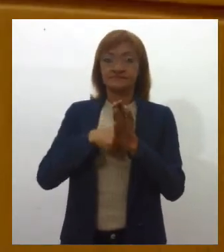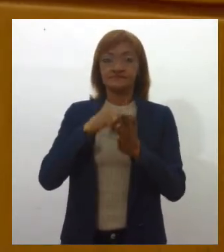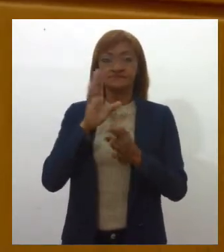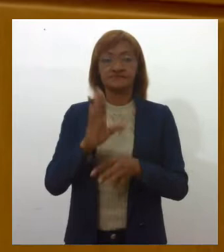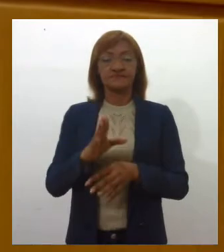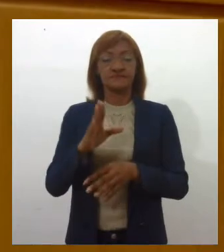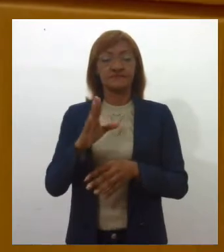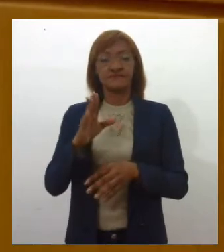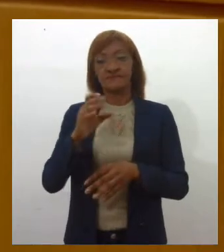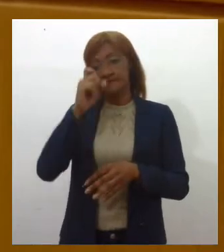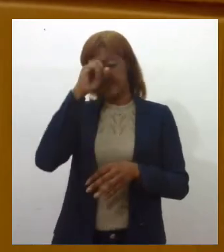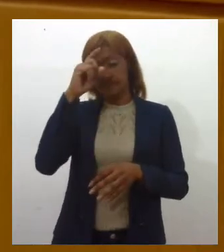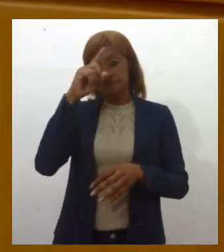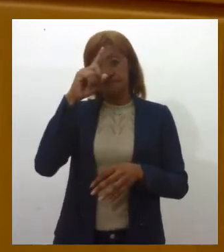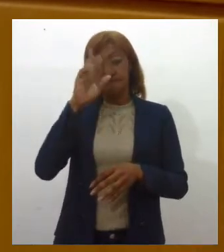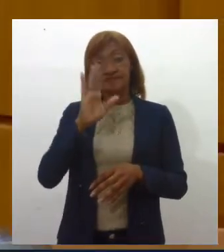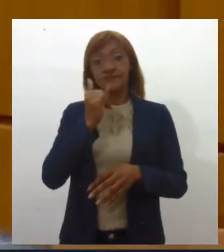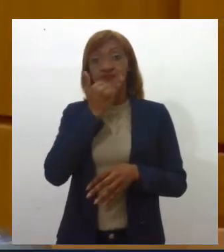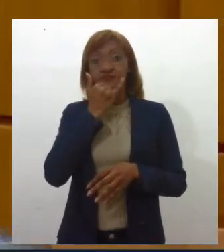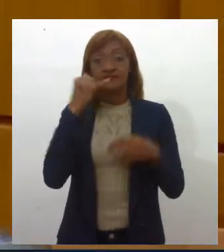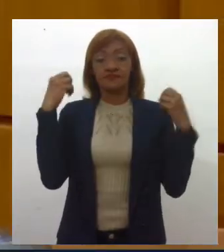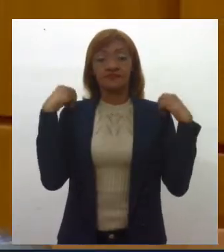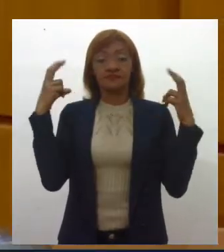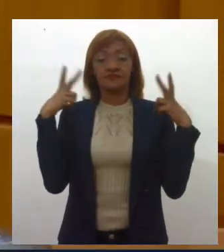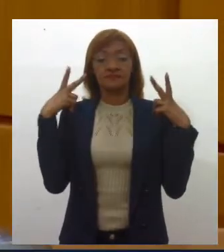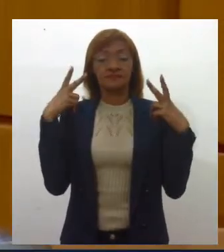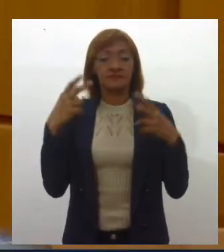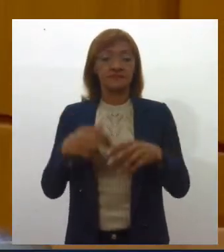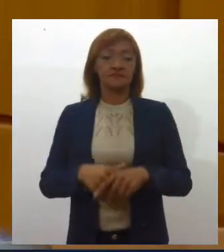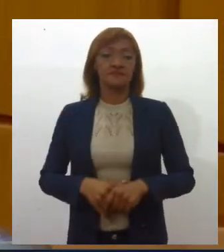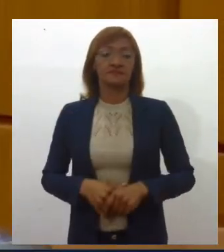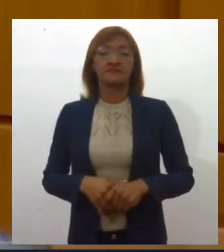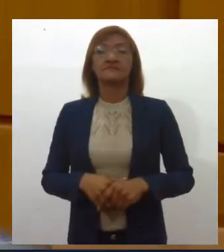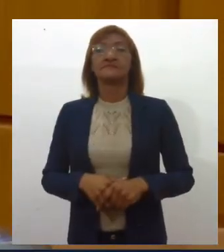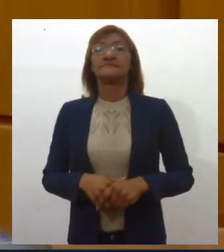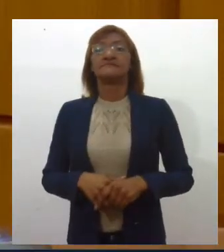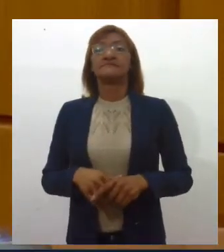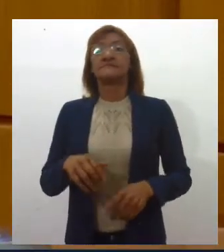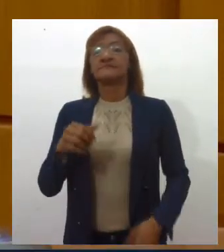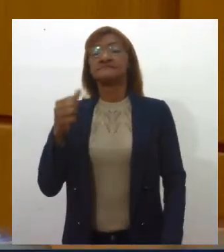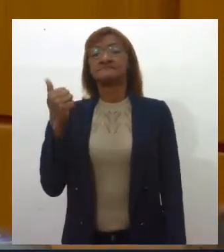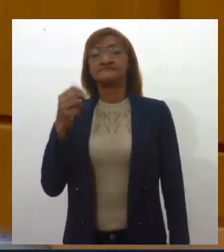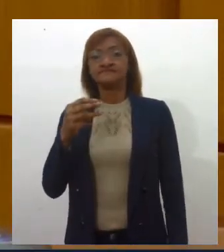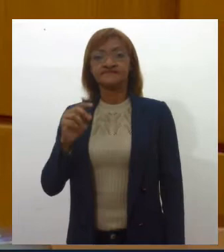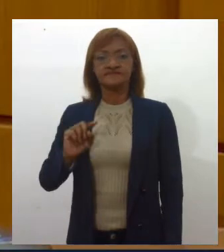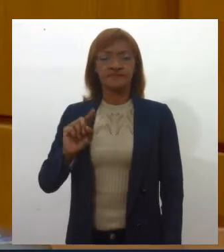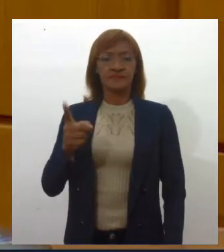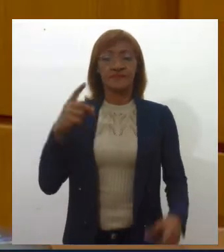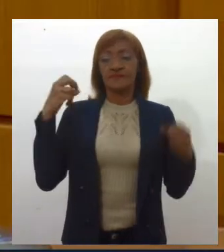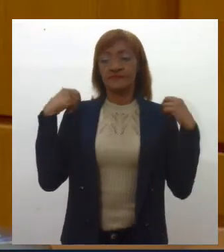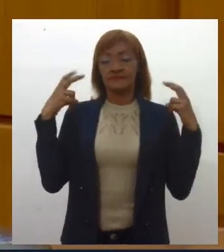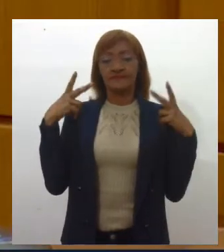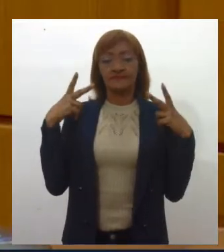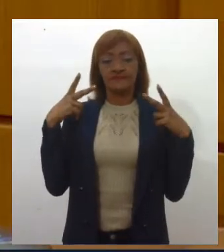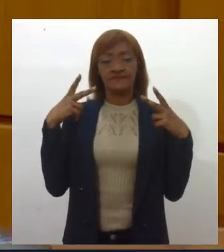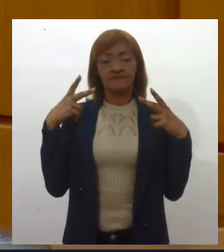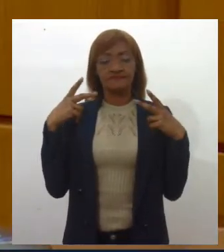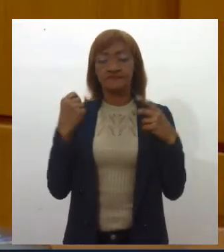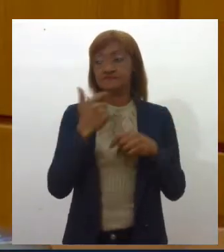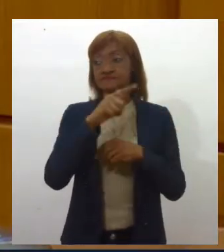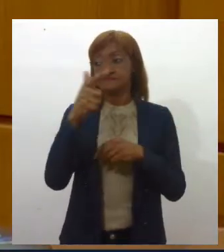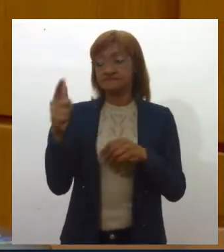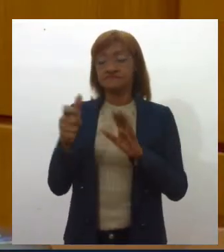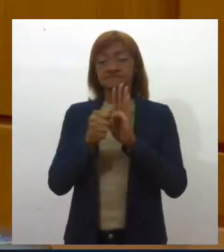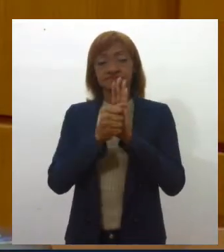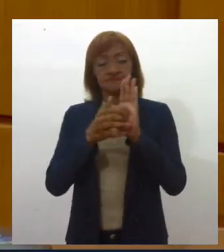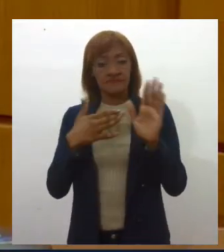entre elas, a regulamentação da categoria. Só em Aracaju, mais de 13 mil motoristas. Fora outras plataformas novas